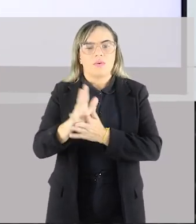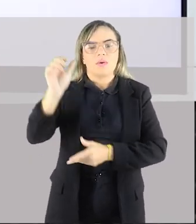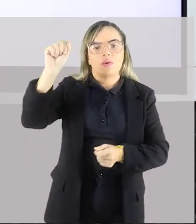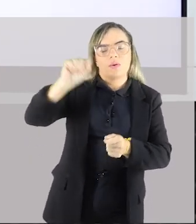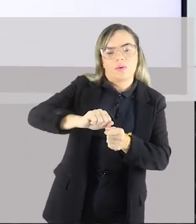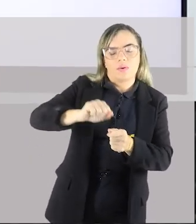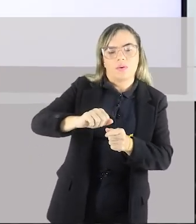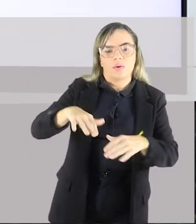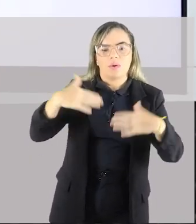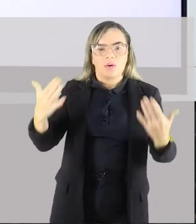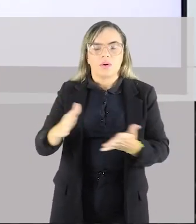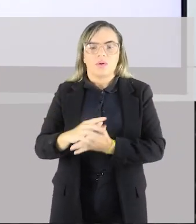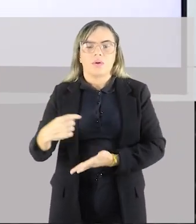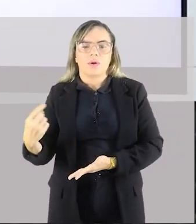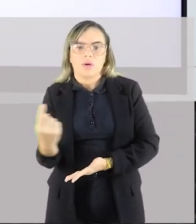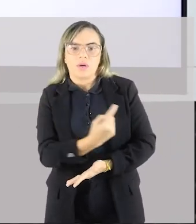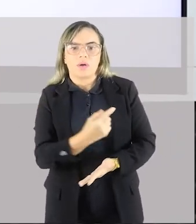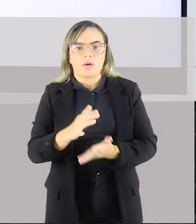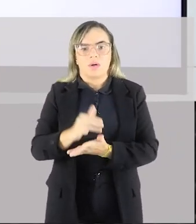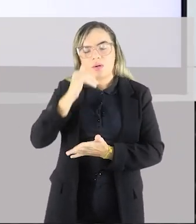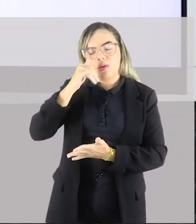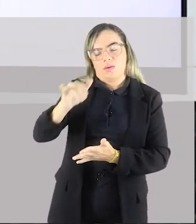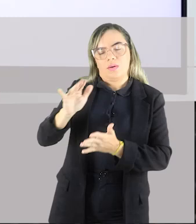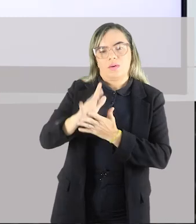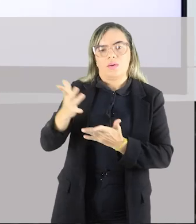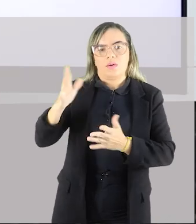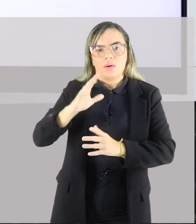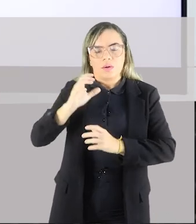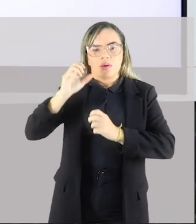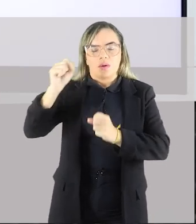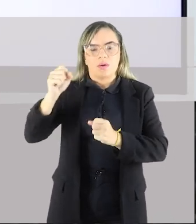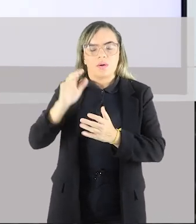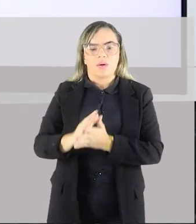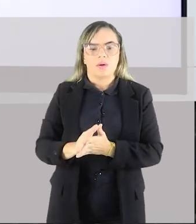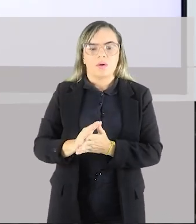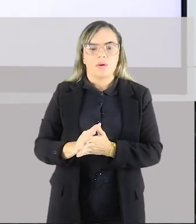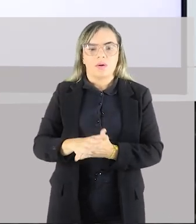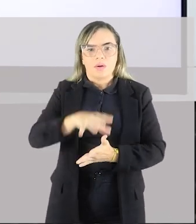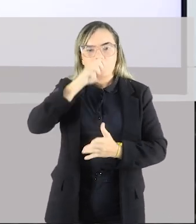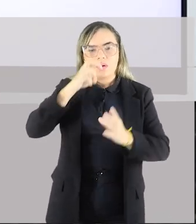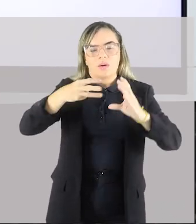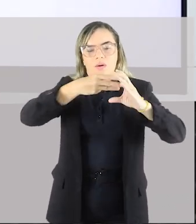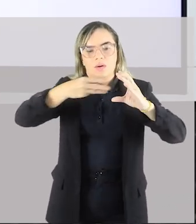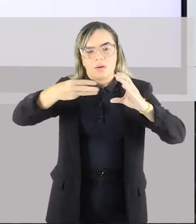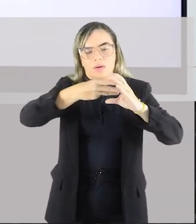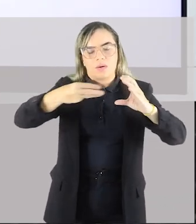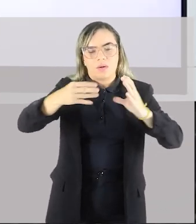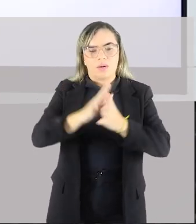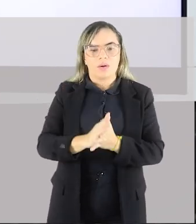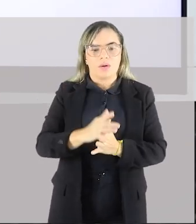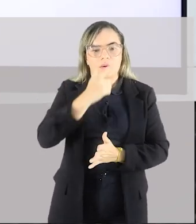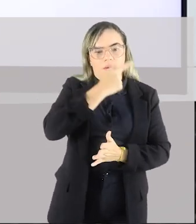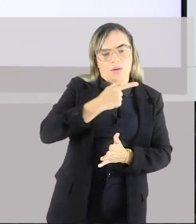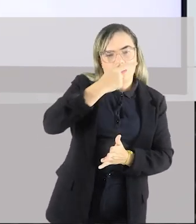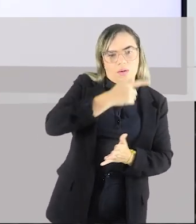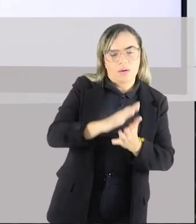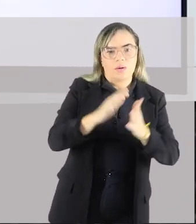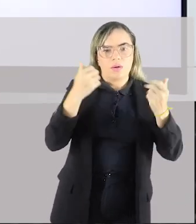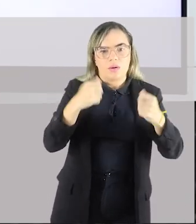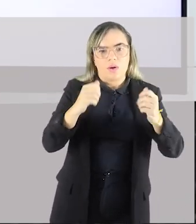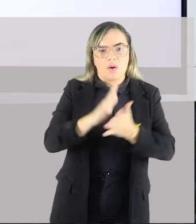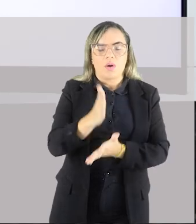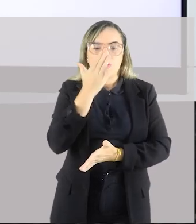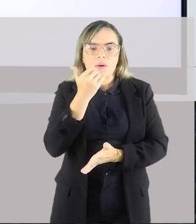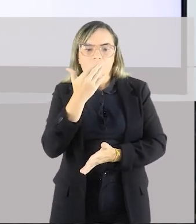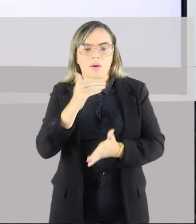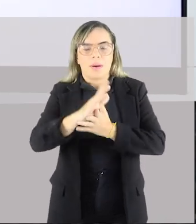fazer ali a nossa energia, a partir da respiração celular, você precisa de glicose, ou seja, você precisa